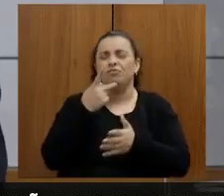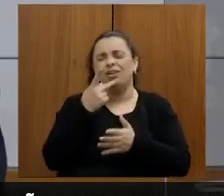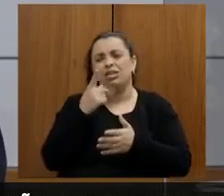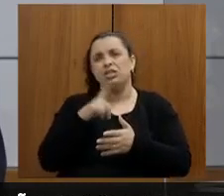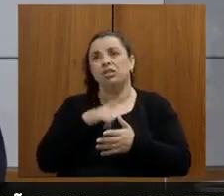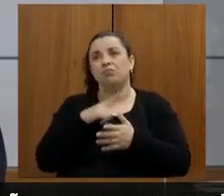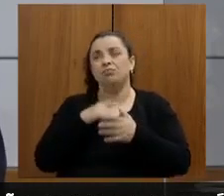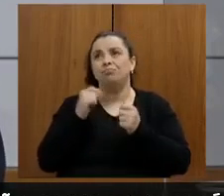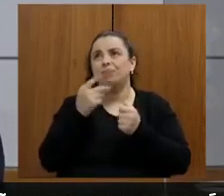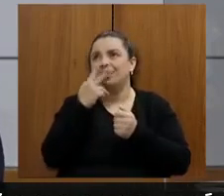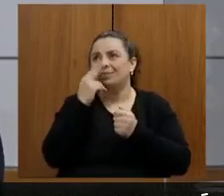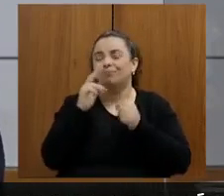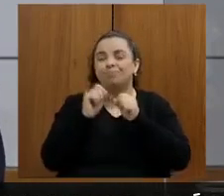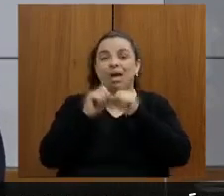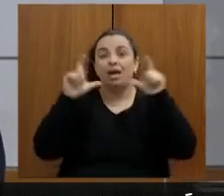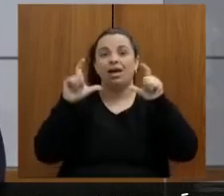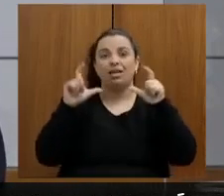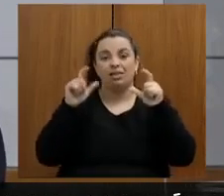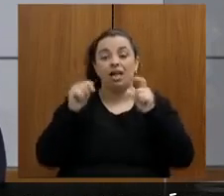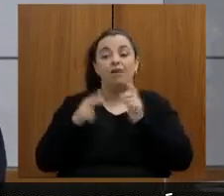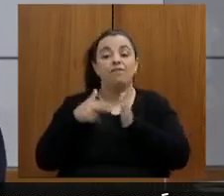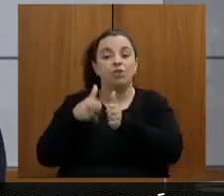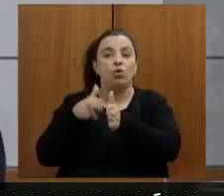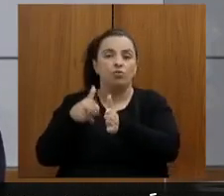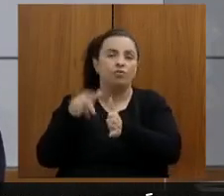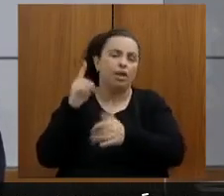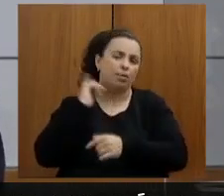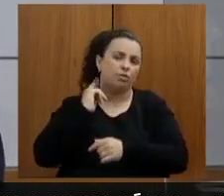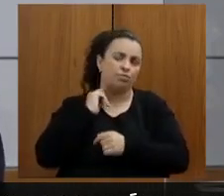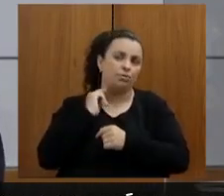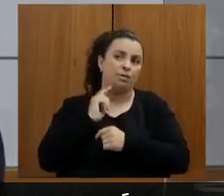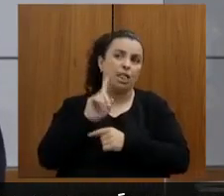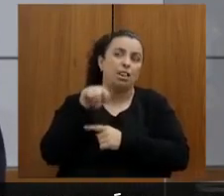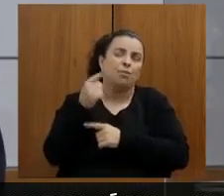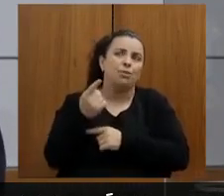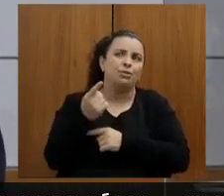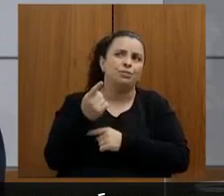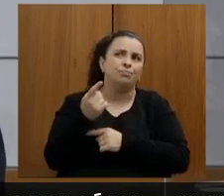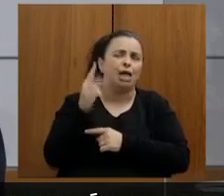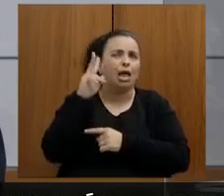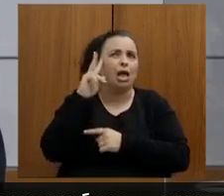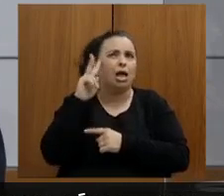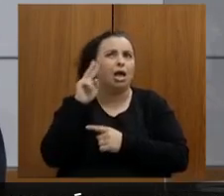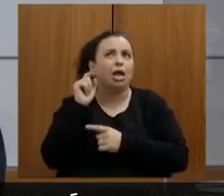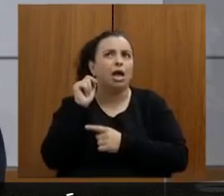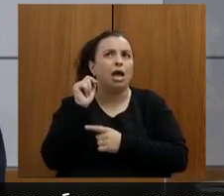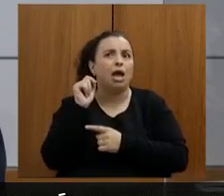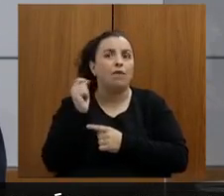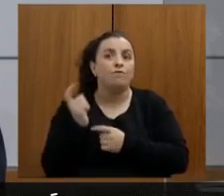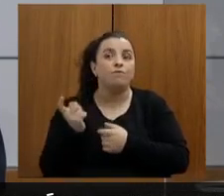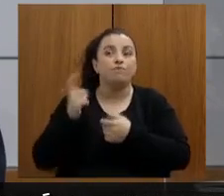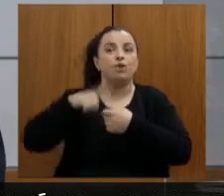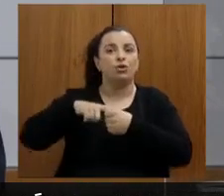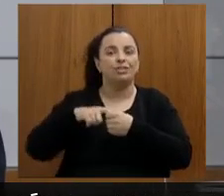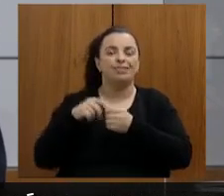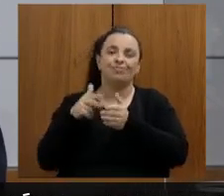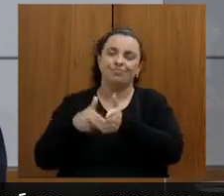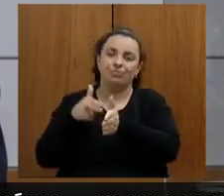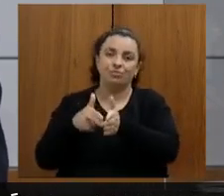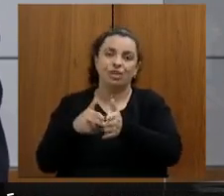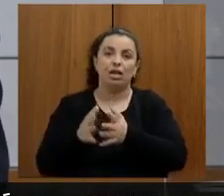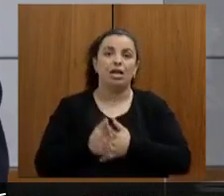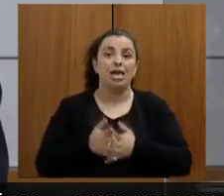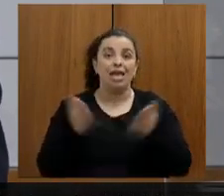depois eu passei para retomadas Ferroviária E agora eu estou falando em